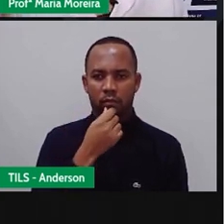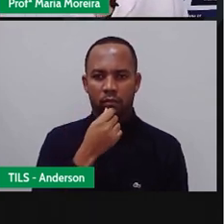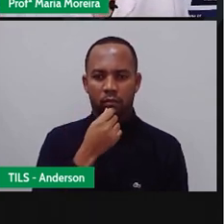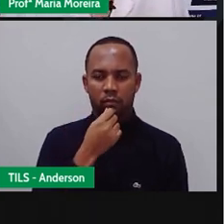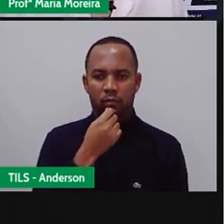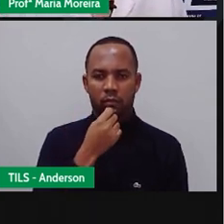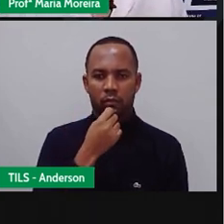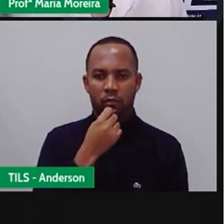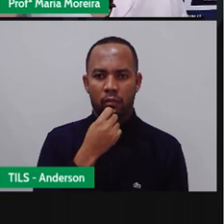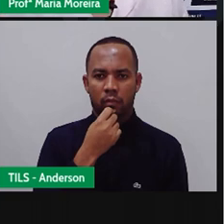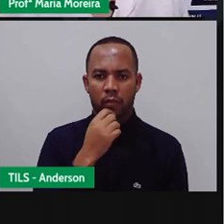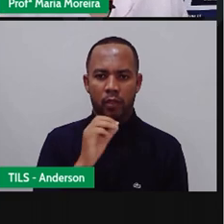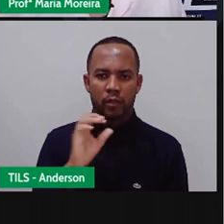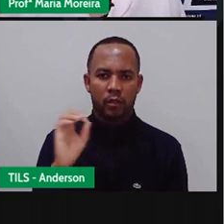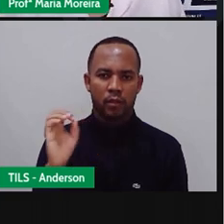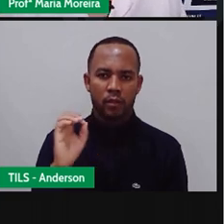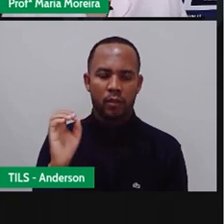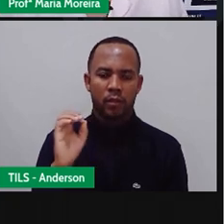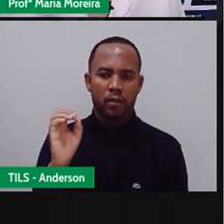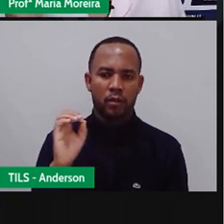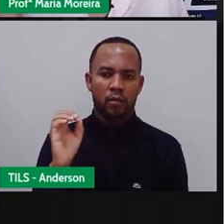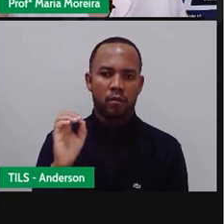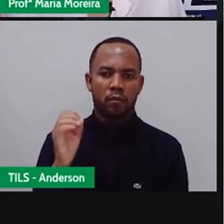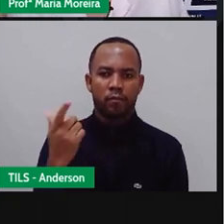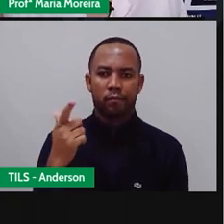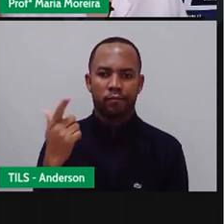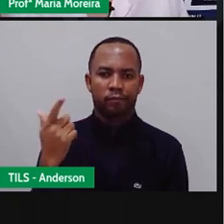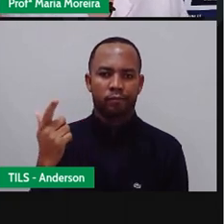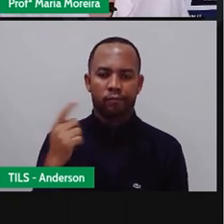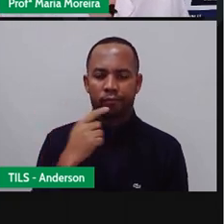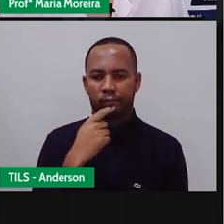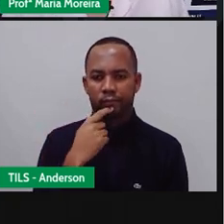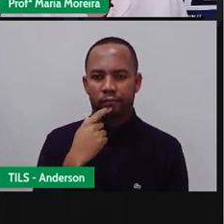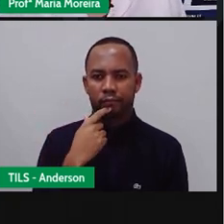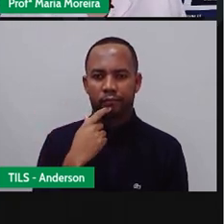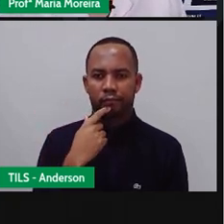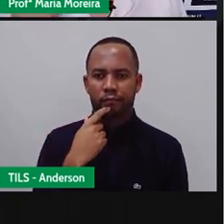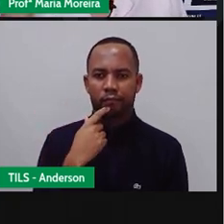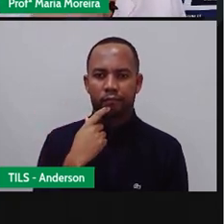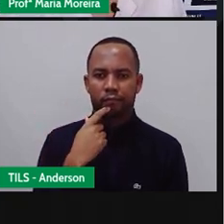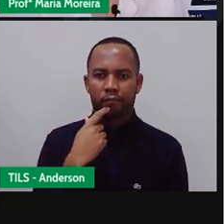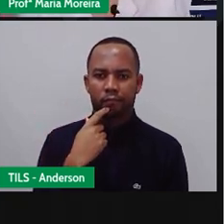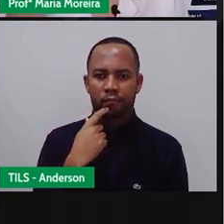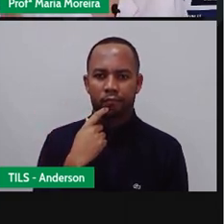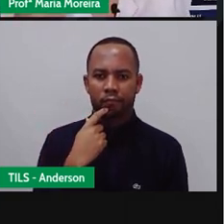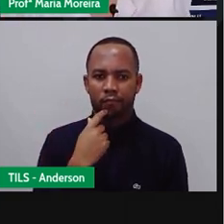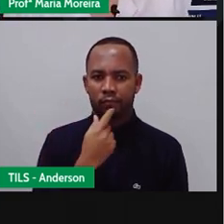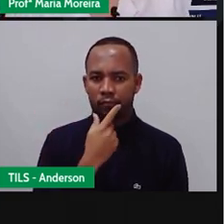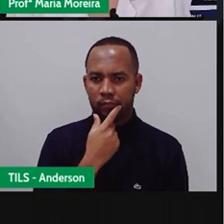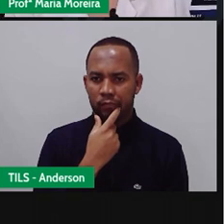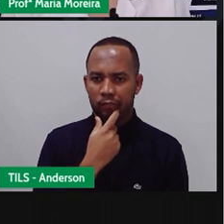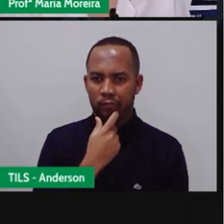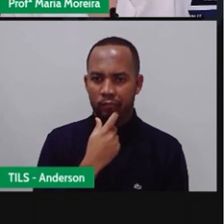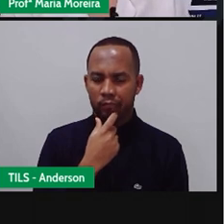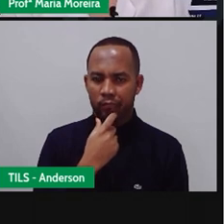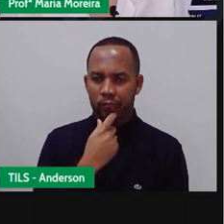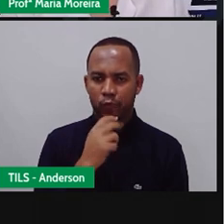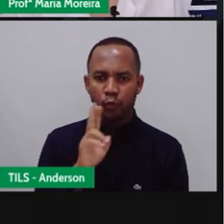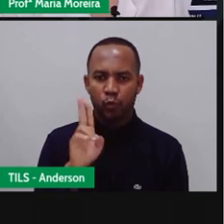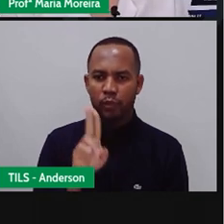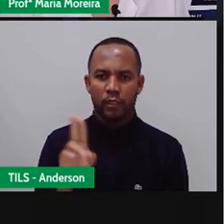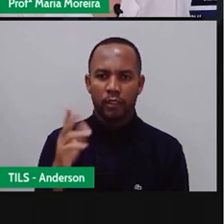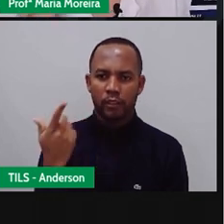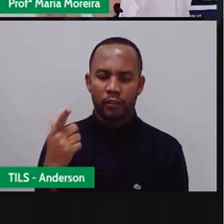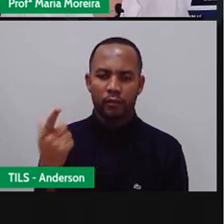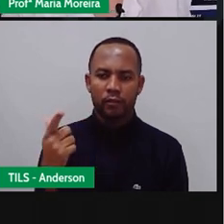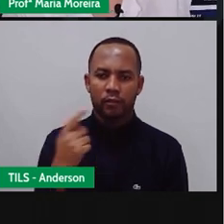5426. Nosso próximo número a gente não tem o número aí eu não era o zero na verdade que simboliza aí que não temos o que